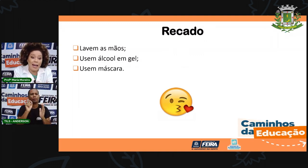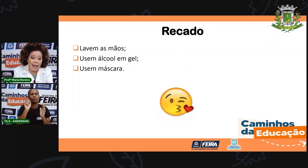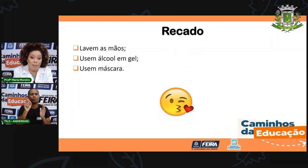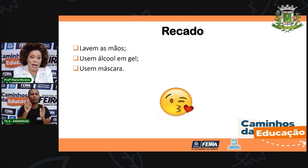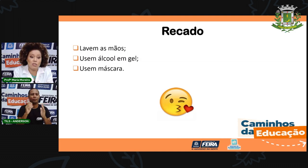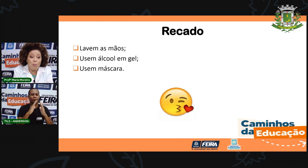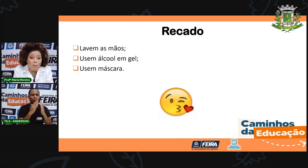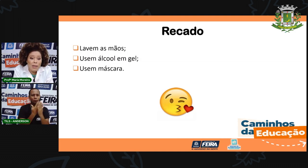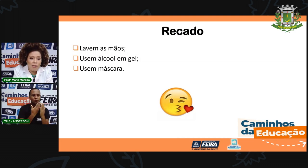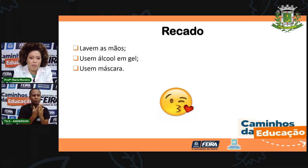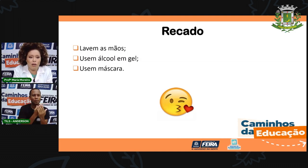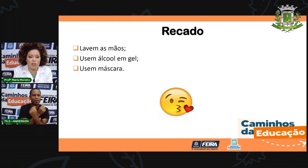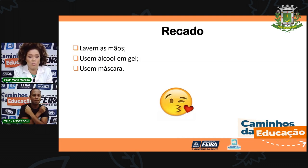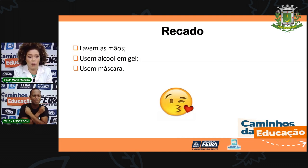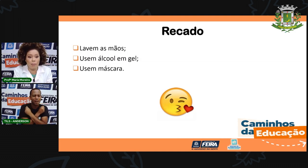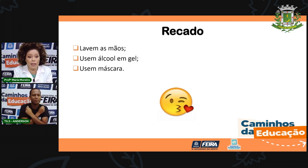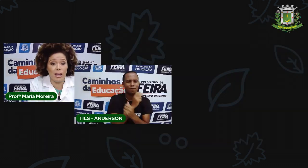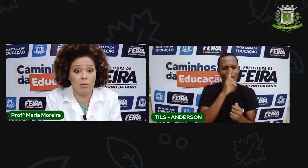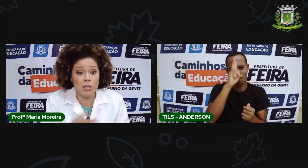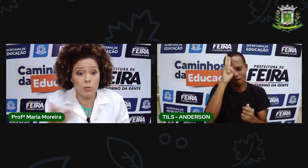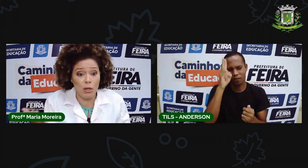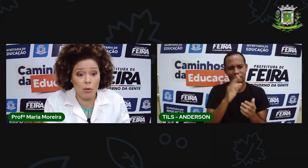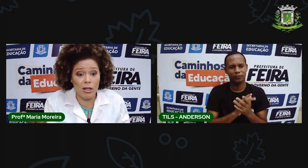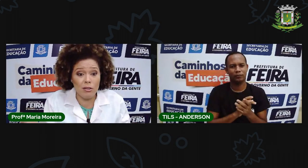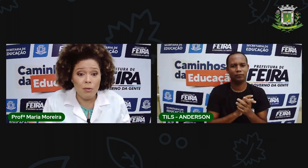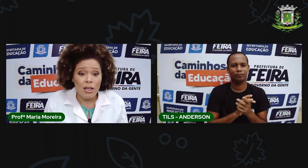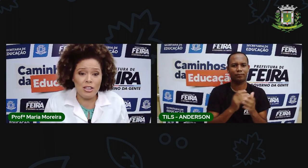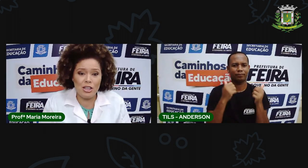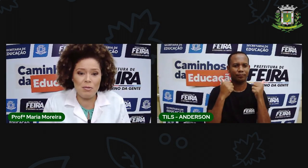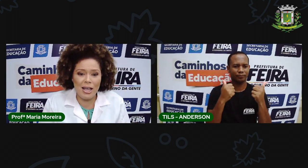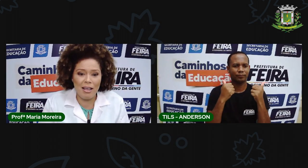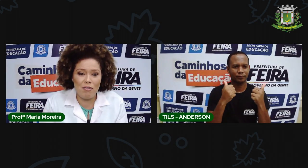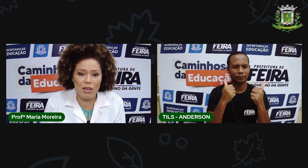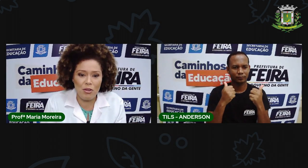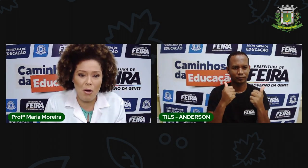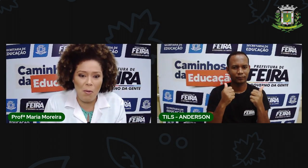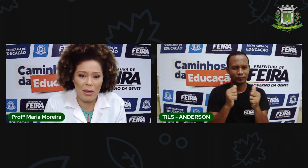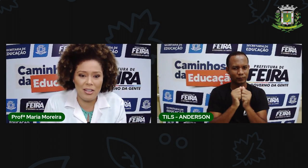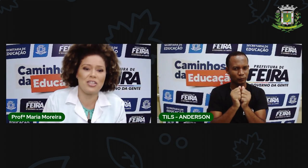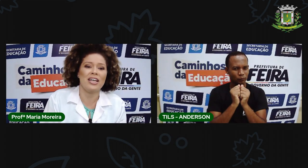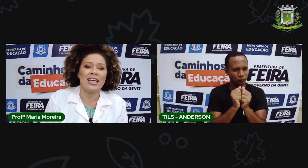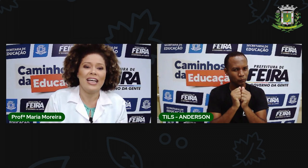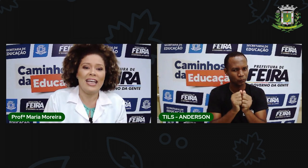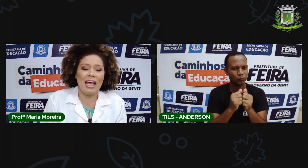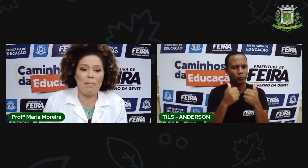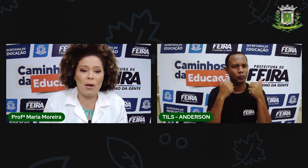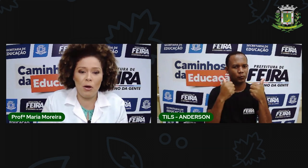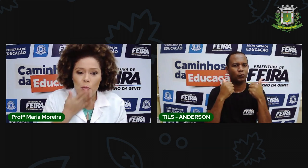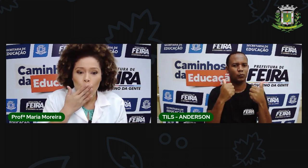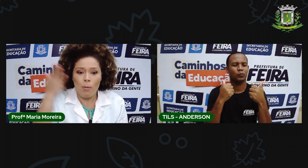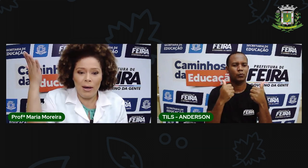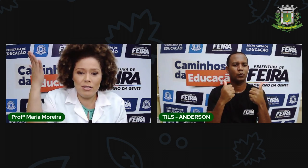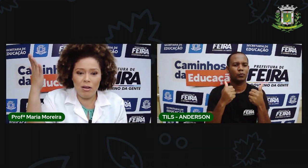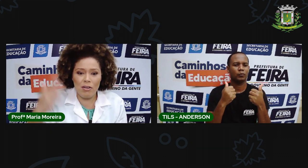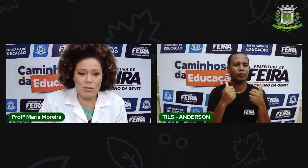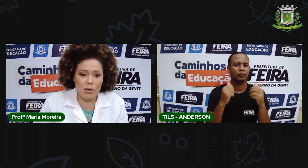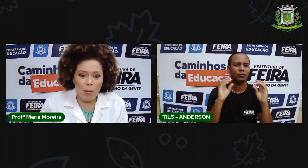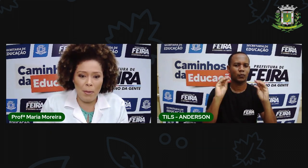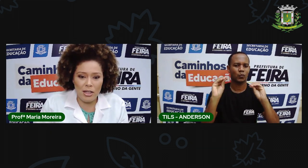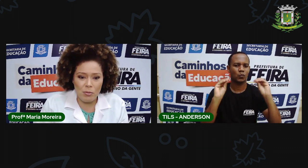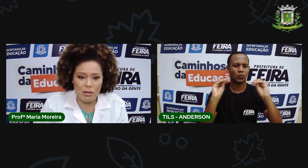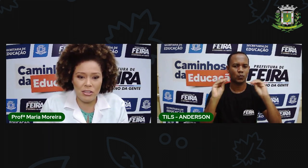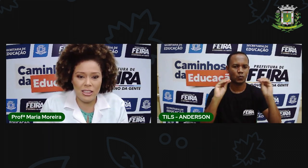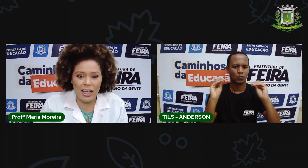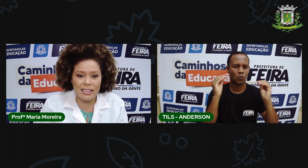poder dar aquele abraço bem forte e bem apertado. Mas, por enquanto, estamos aqui virtualmente e a próxima, mais uma vez,